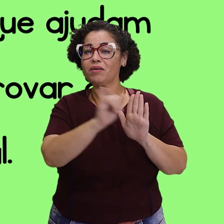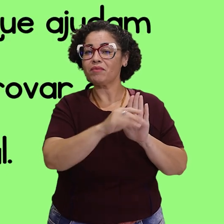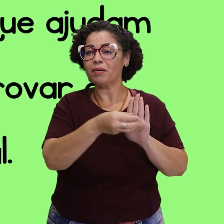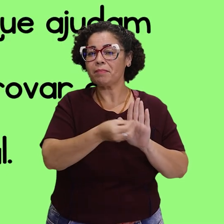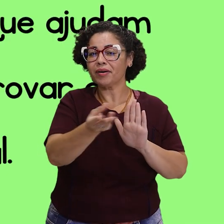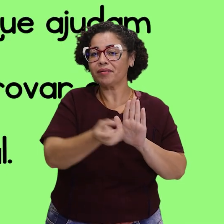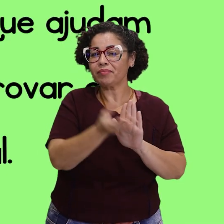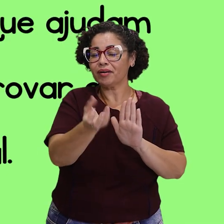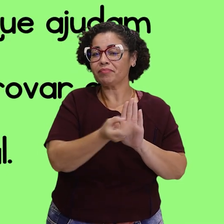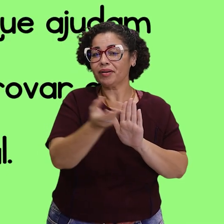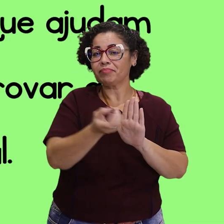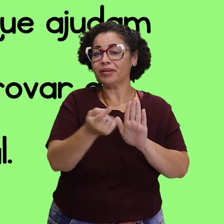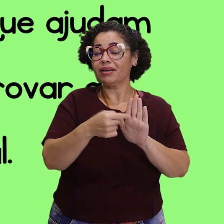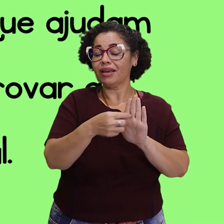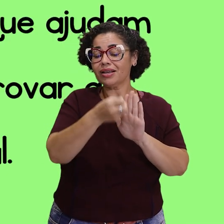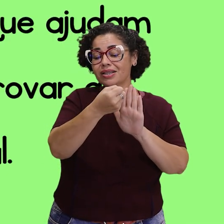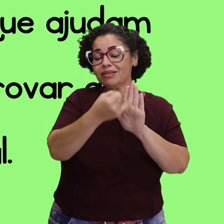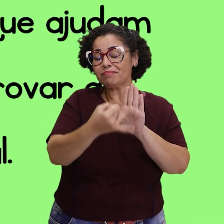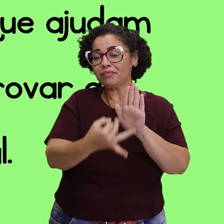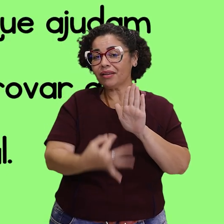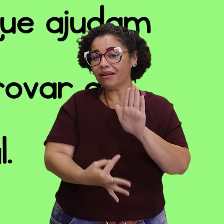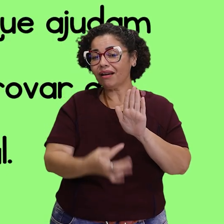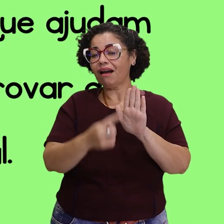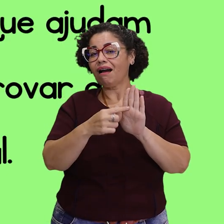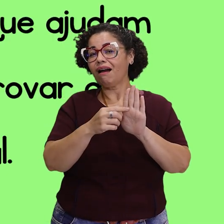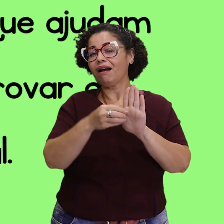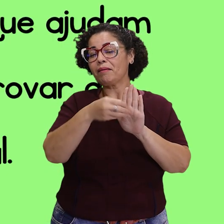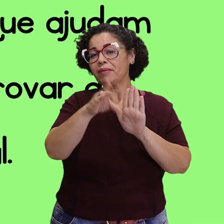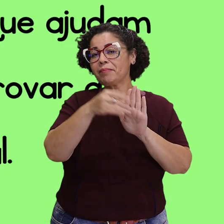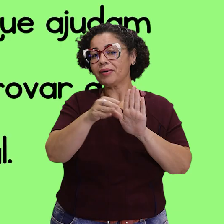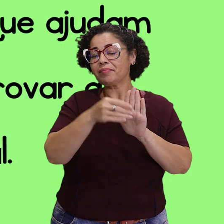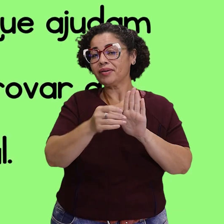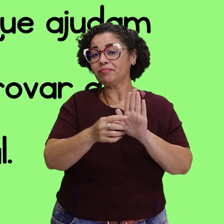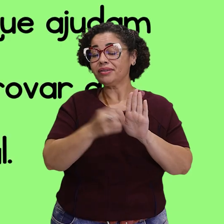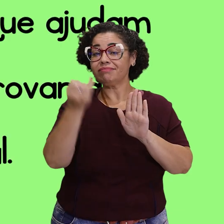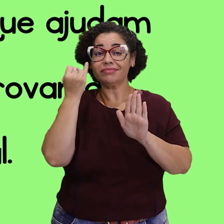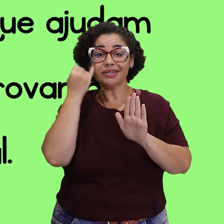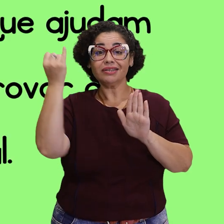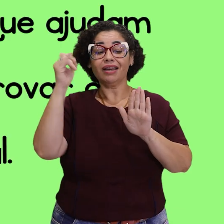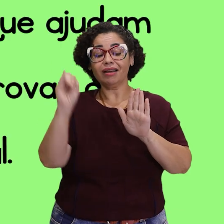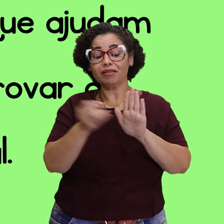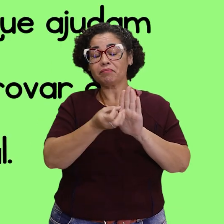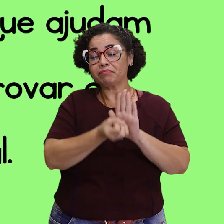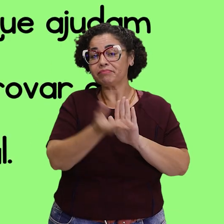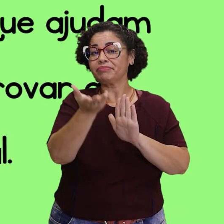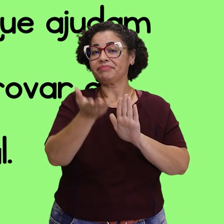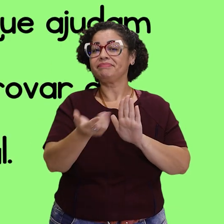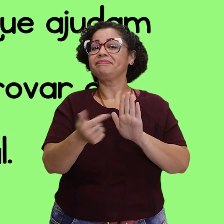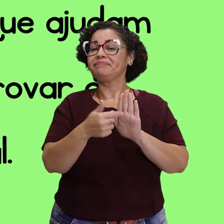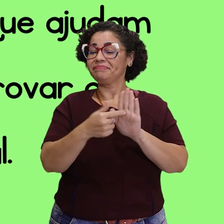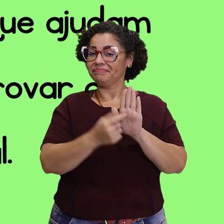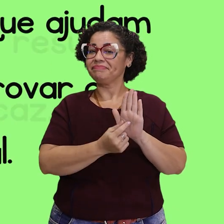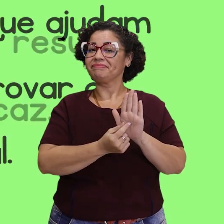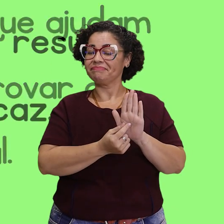outras informações que ajudam a explicar ou comprovar essa ideia principal.